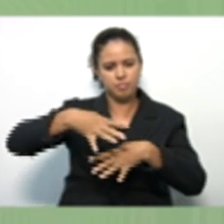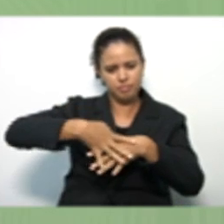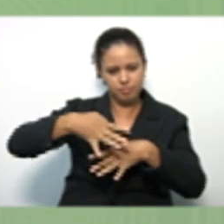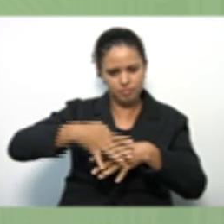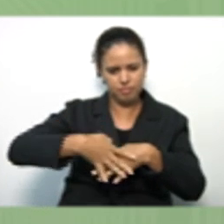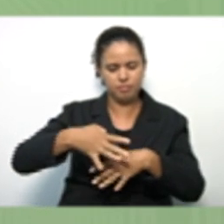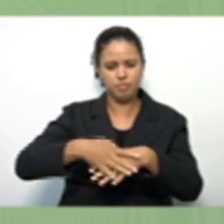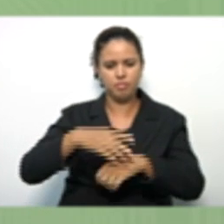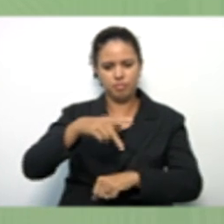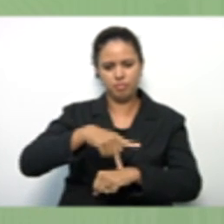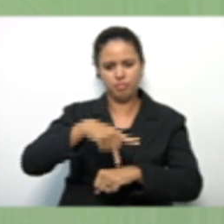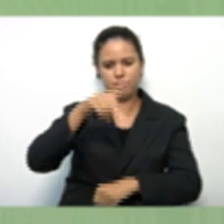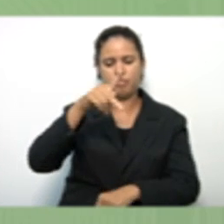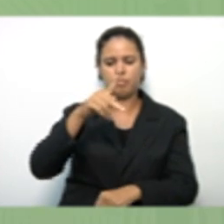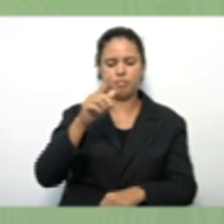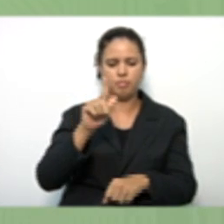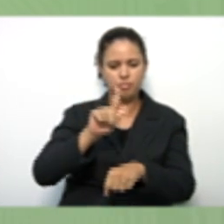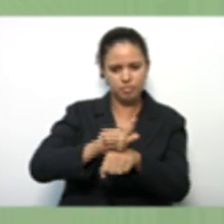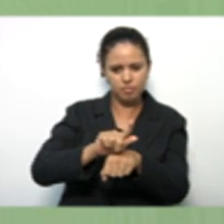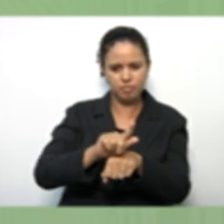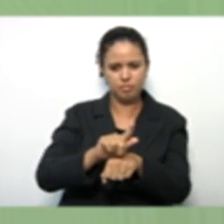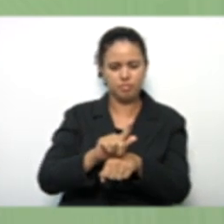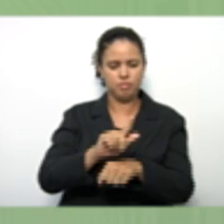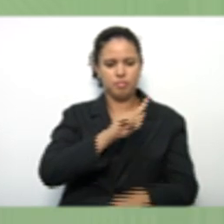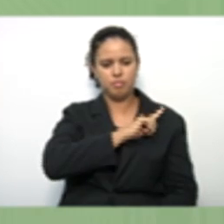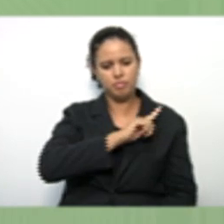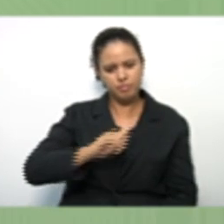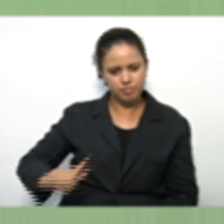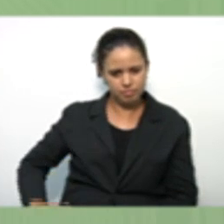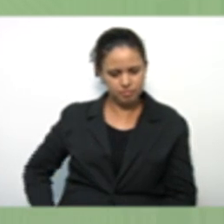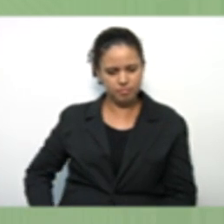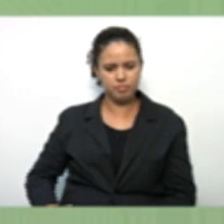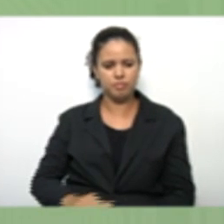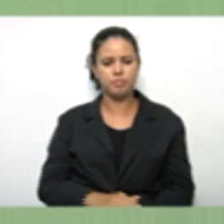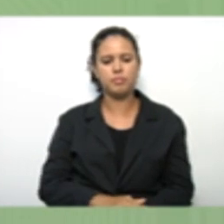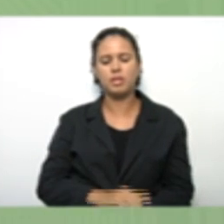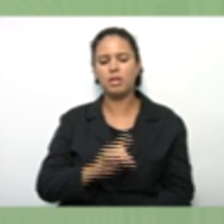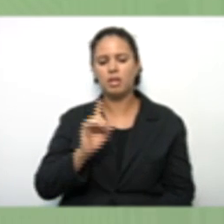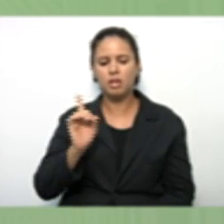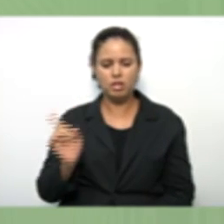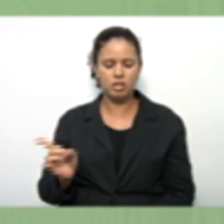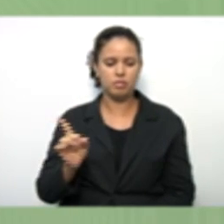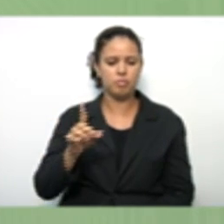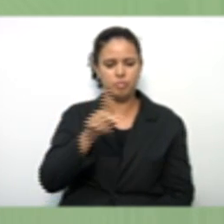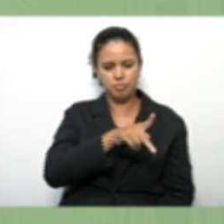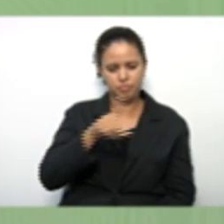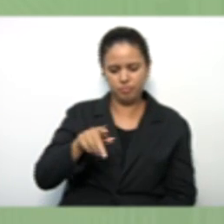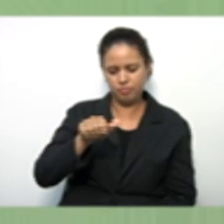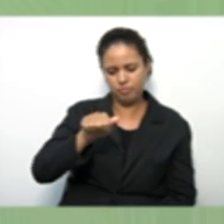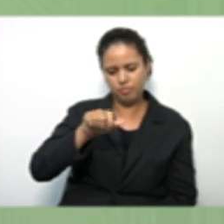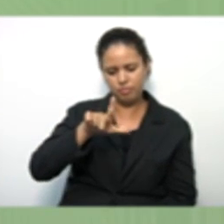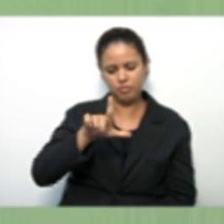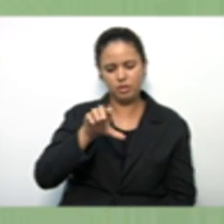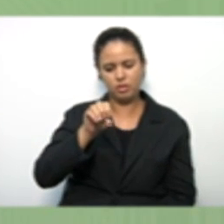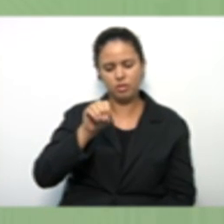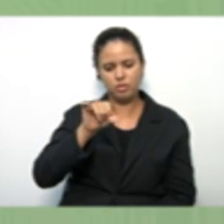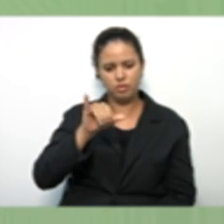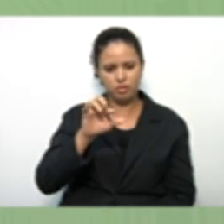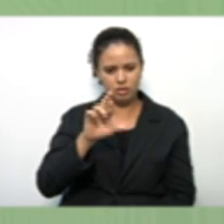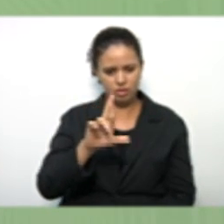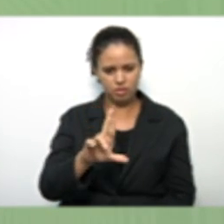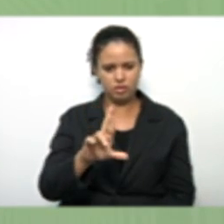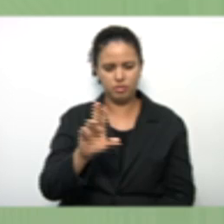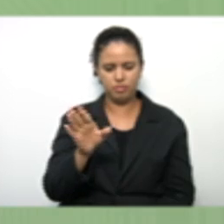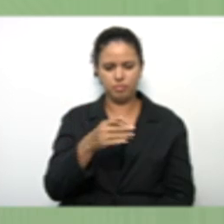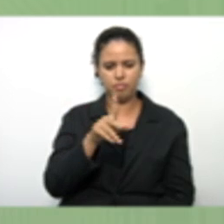Matemática Financeira e Estatística. Bom, eu sou o professor Aloir Pedruzzi, sou graduado em Ciências